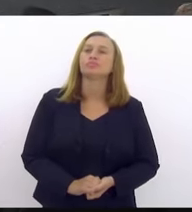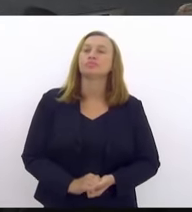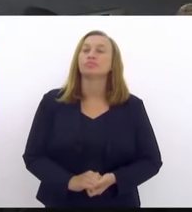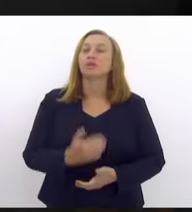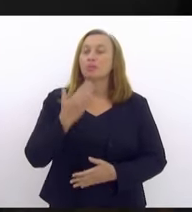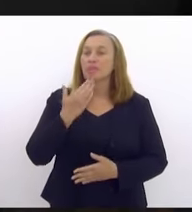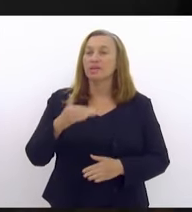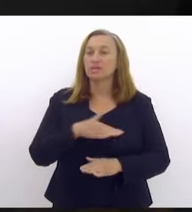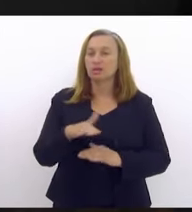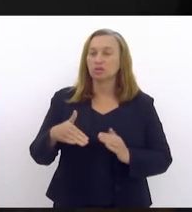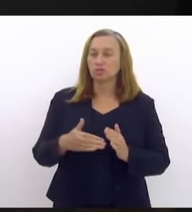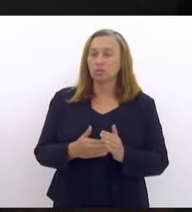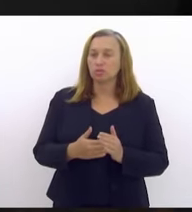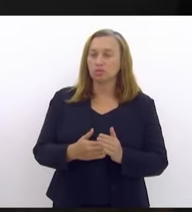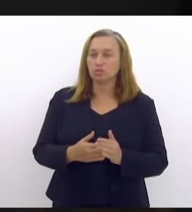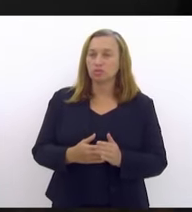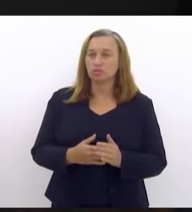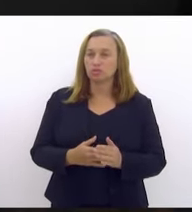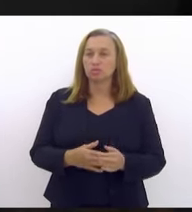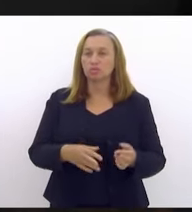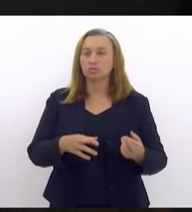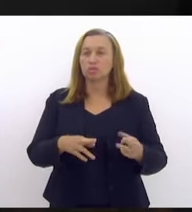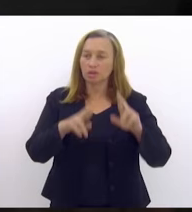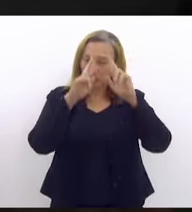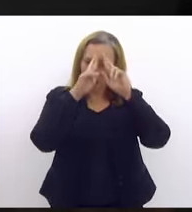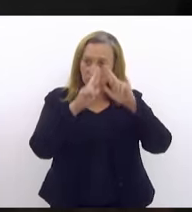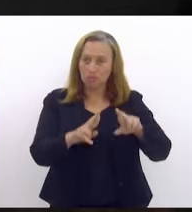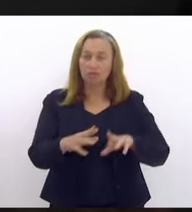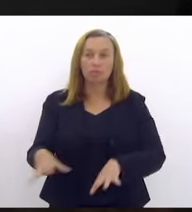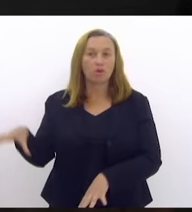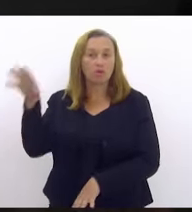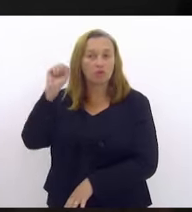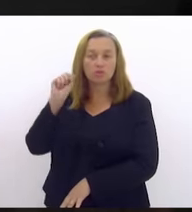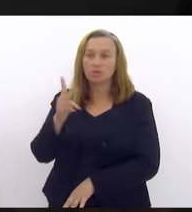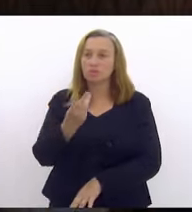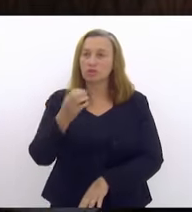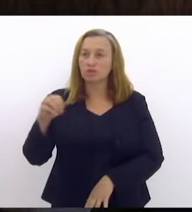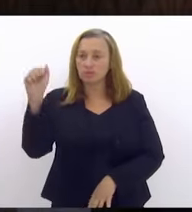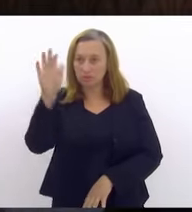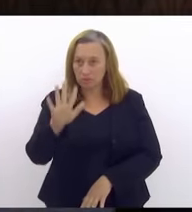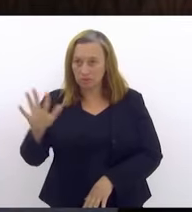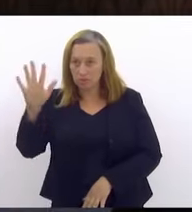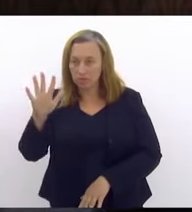Solicito a todos que se coloquem em posição de respeito para ouvirmos o hino nacional.